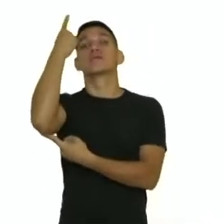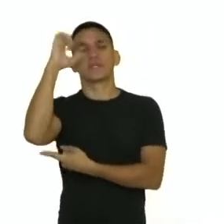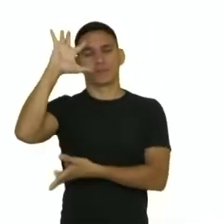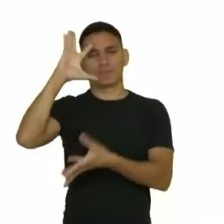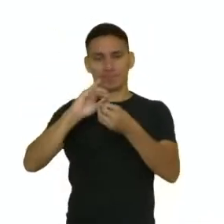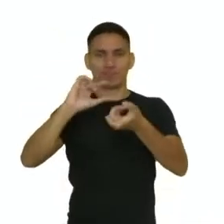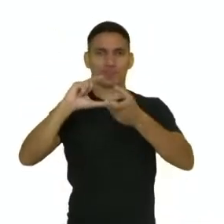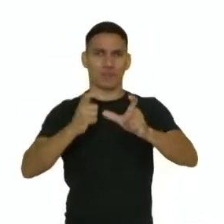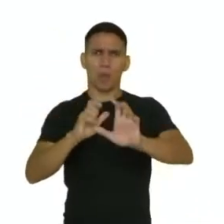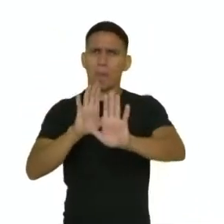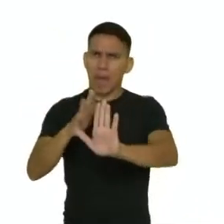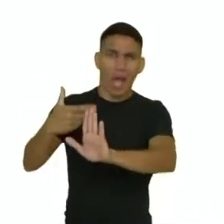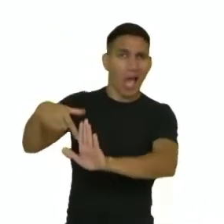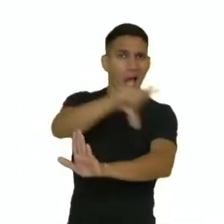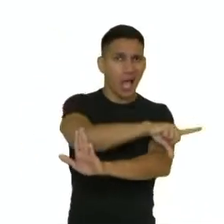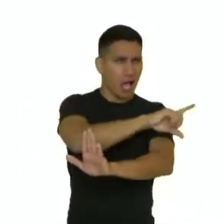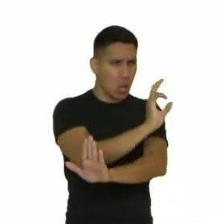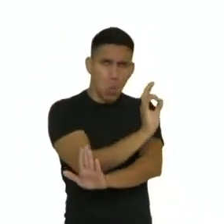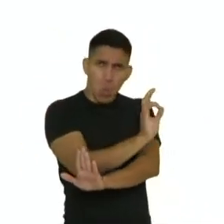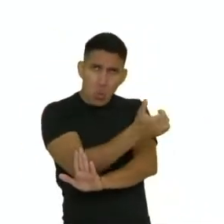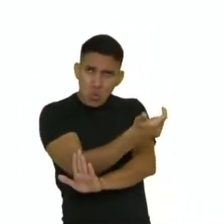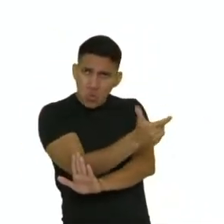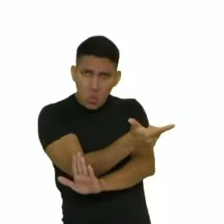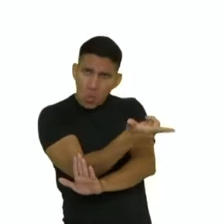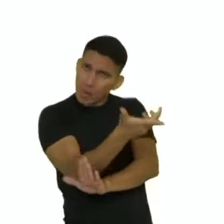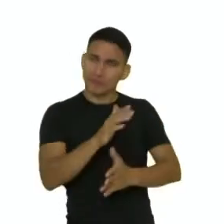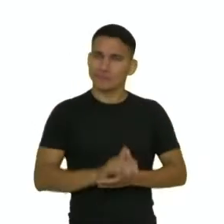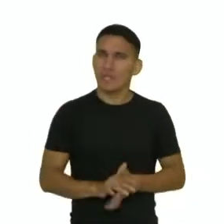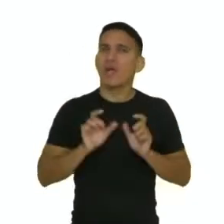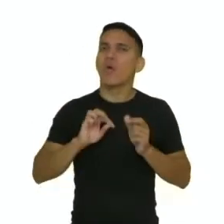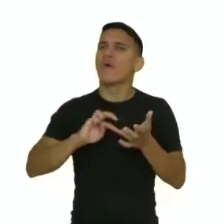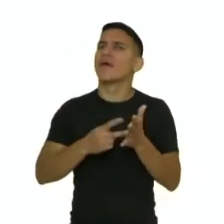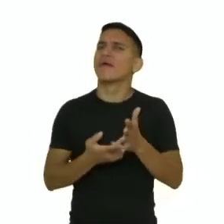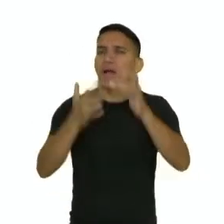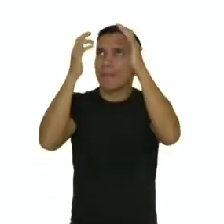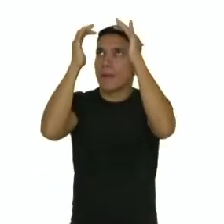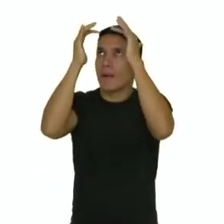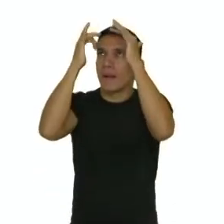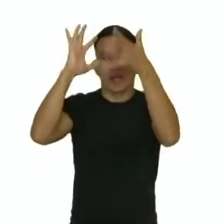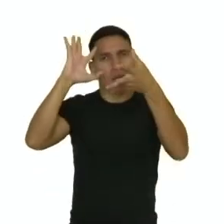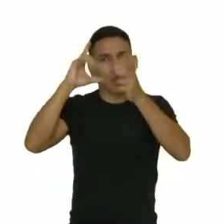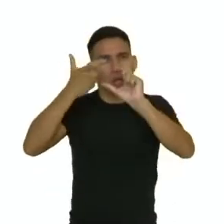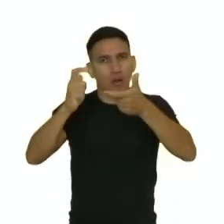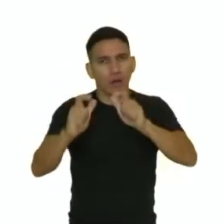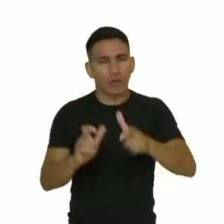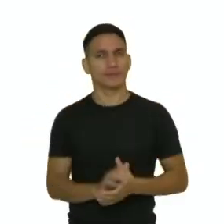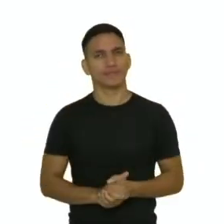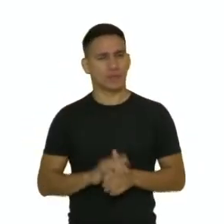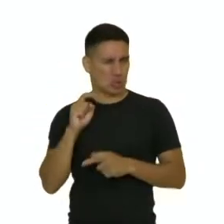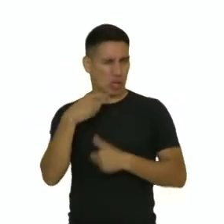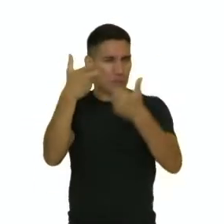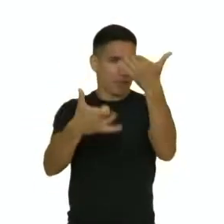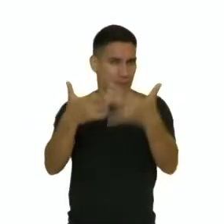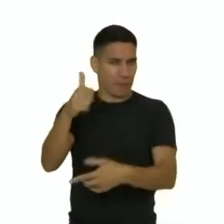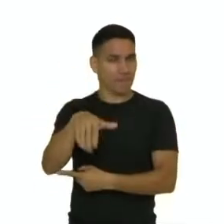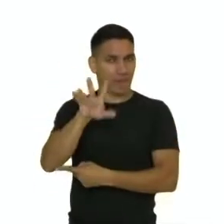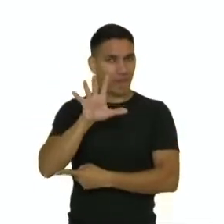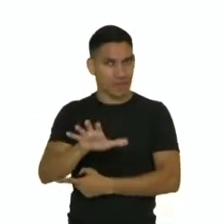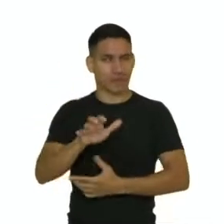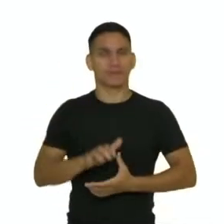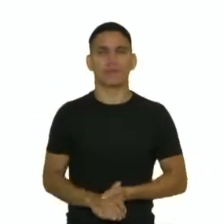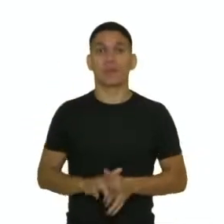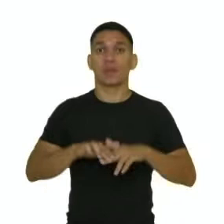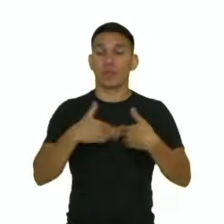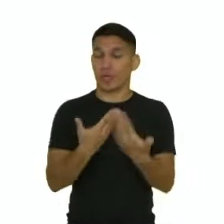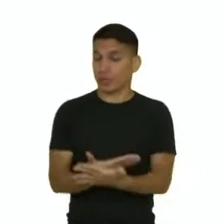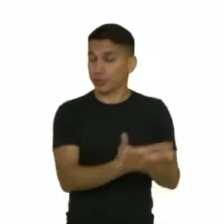lógica, mas será que antes dele a lógica não existia, né? O que é um raciocínio lógico? Vamos falar bastante sobre raciocínio. O estudo